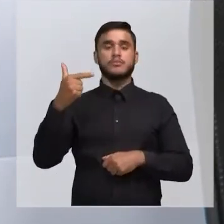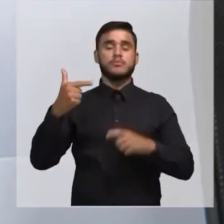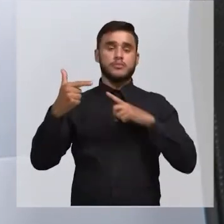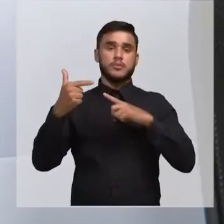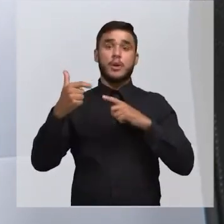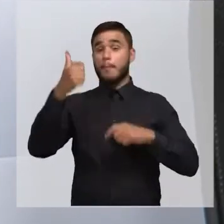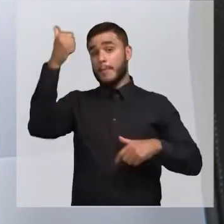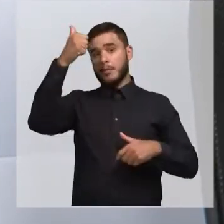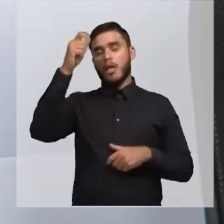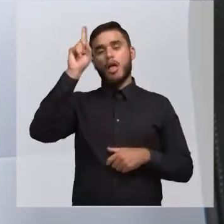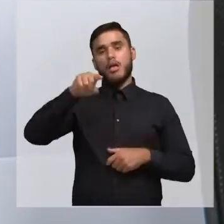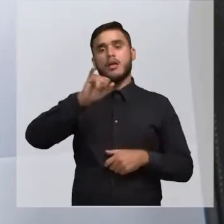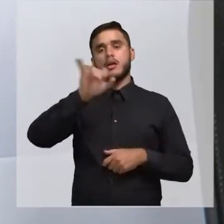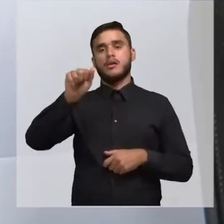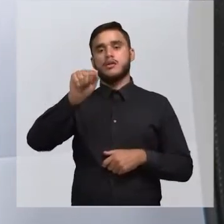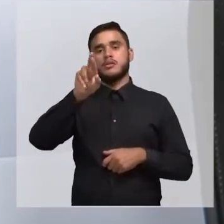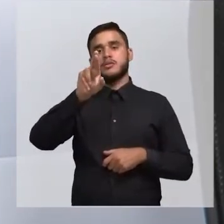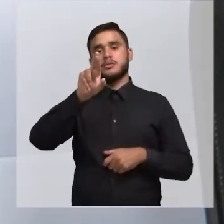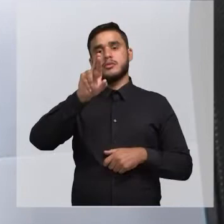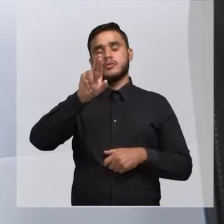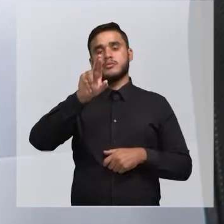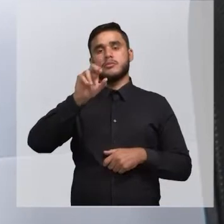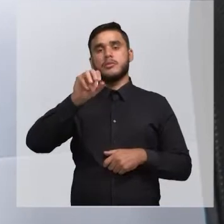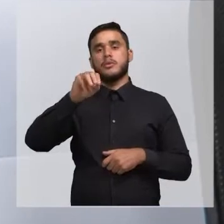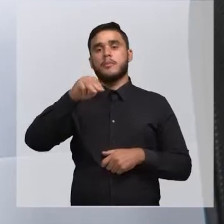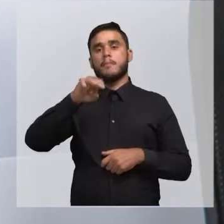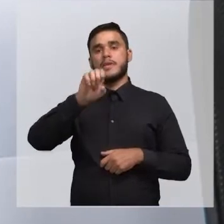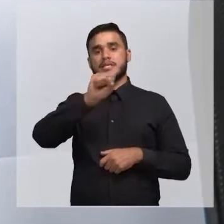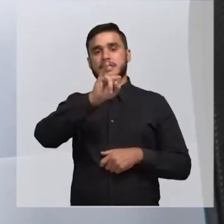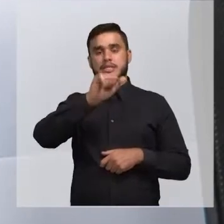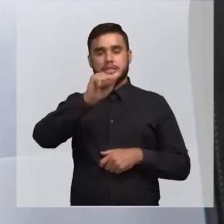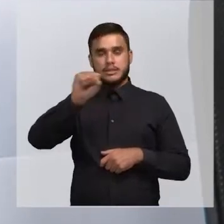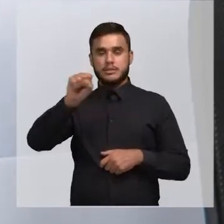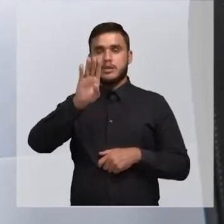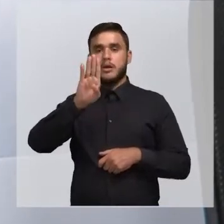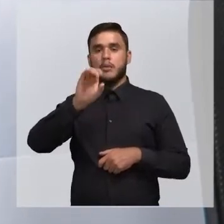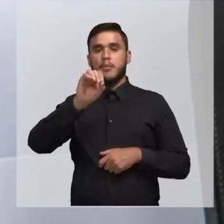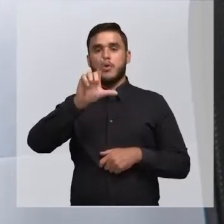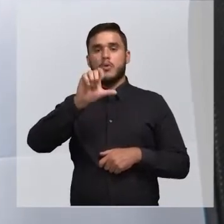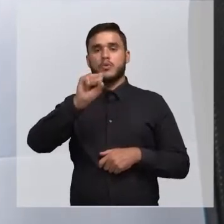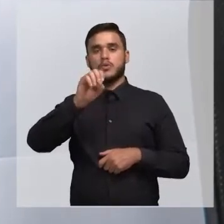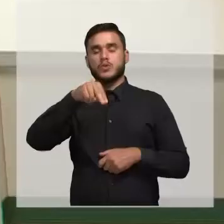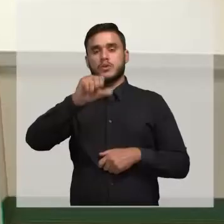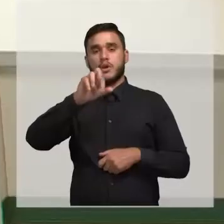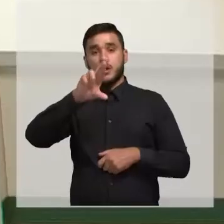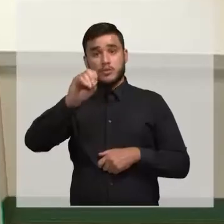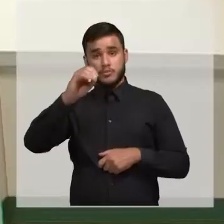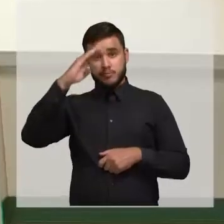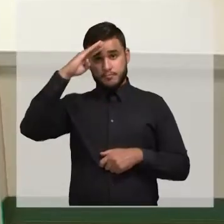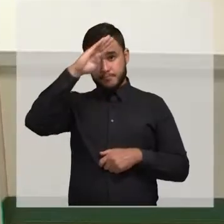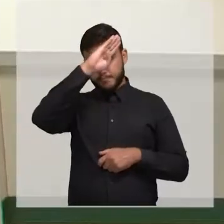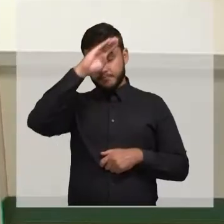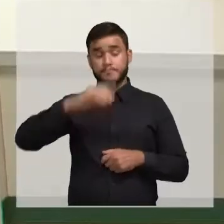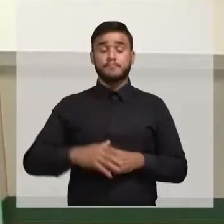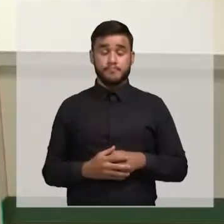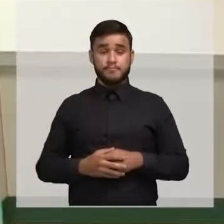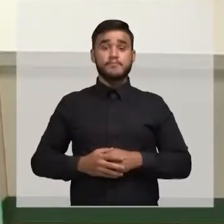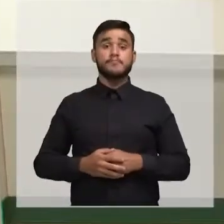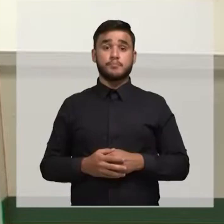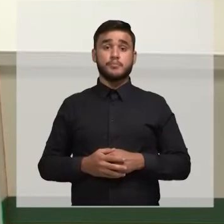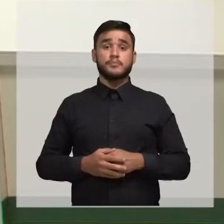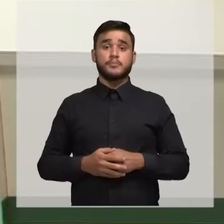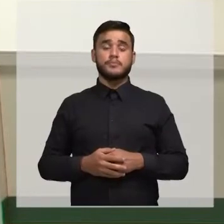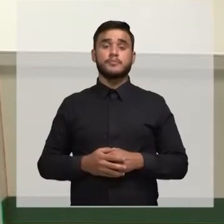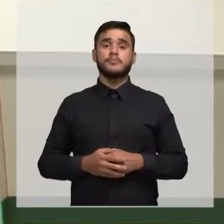de Jair Messias Bolsonaro. Quer dizer, isso é uma demonstração que, Carlos? Quer dizer, que o Alckmin conseguiu o apoio do PTB, já começou pelo Alckmin, vamos começar pelo